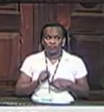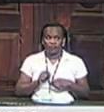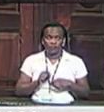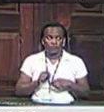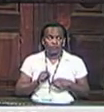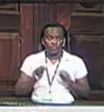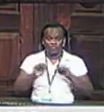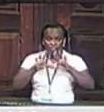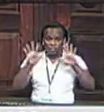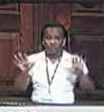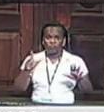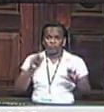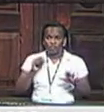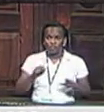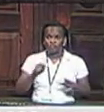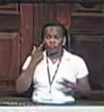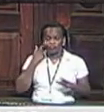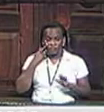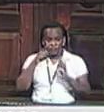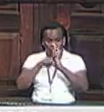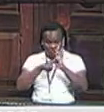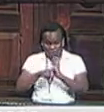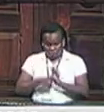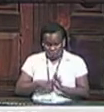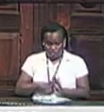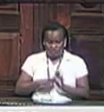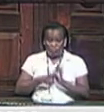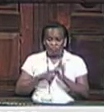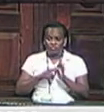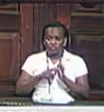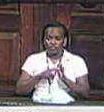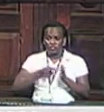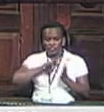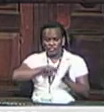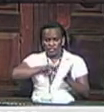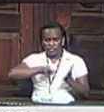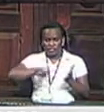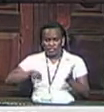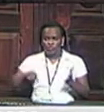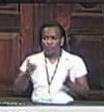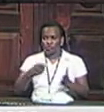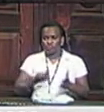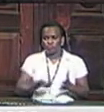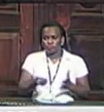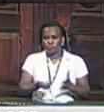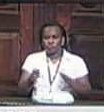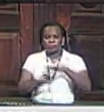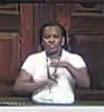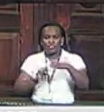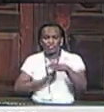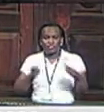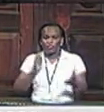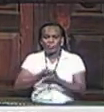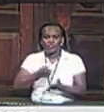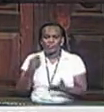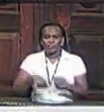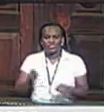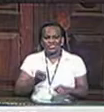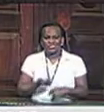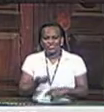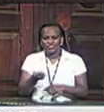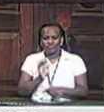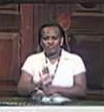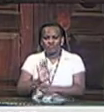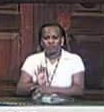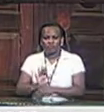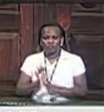com clareza o levantamento de que uma série de isenções fiscais, uma série de empresas beneficiadas com